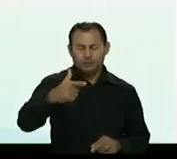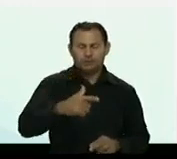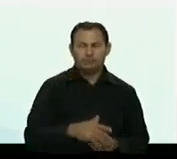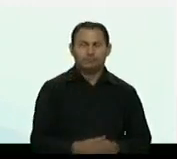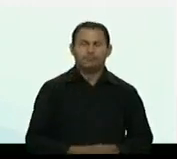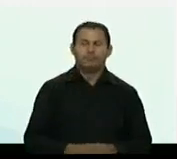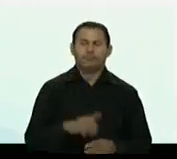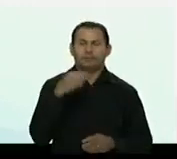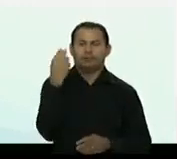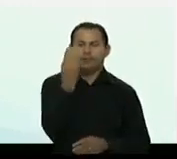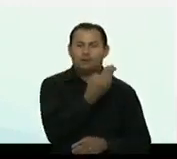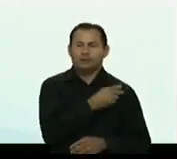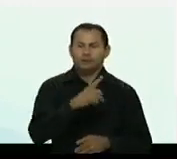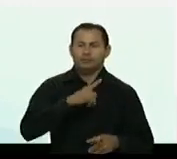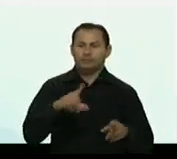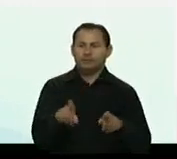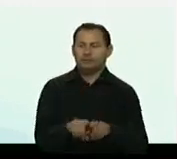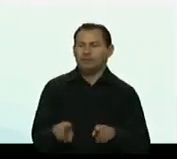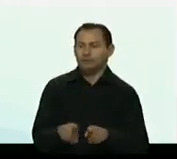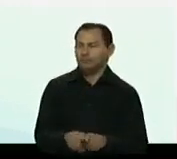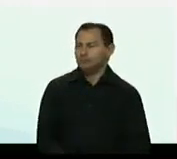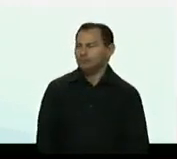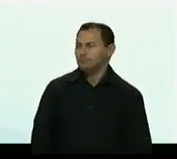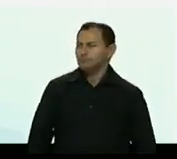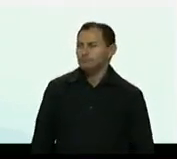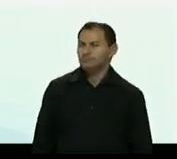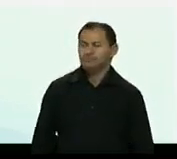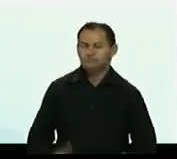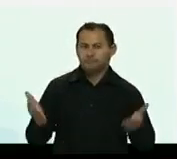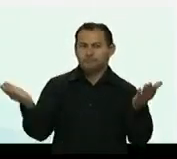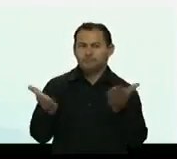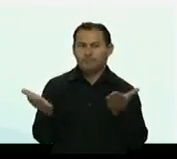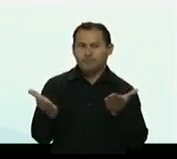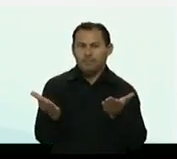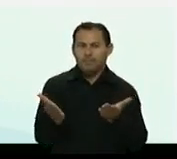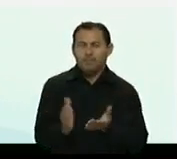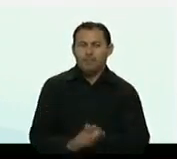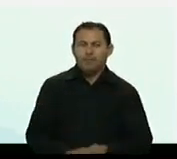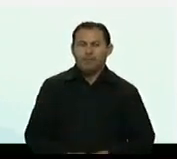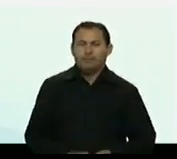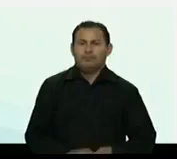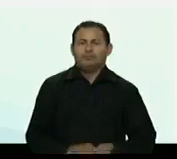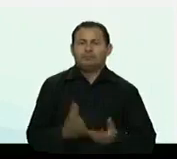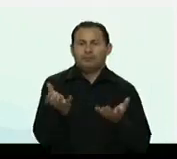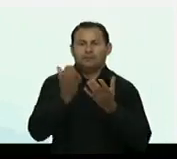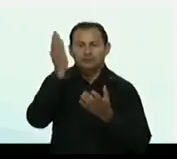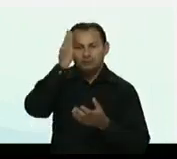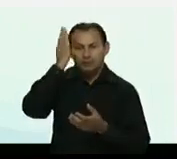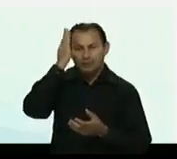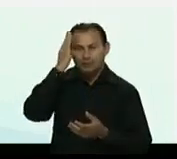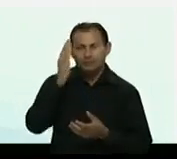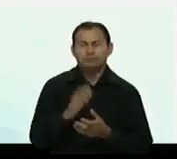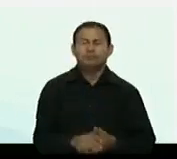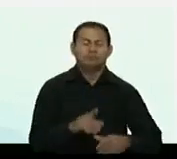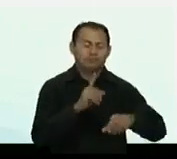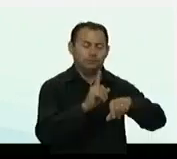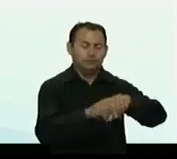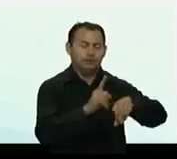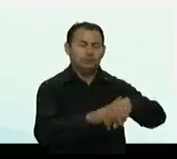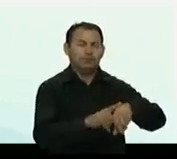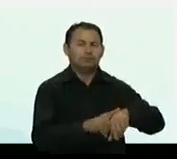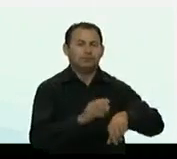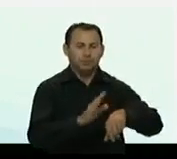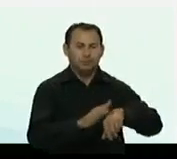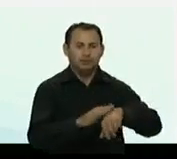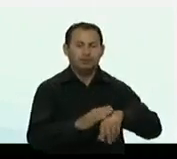0,022. E nós temos também, agora, que ele quer saber o tempo. Então, se